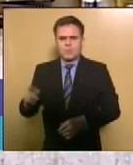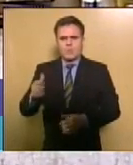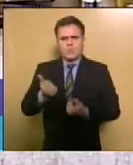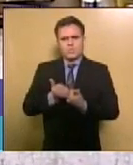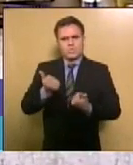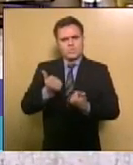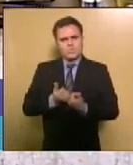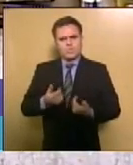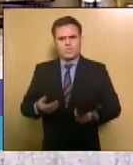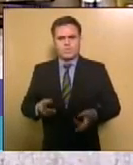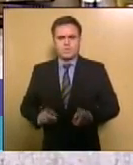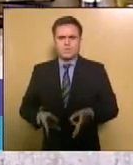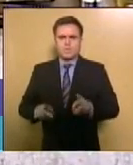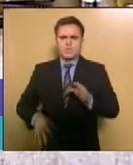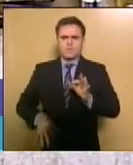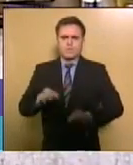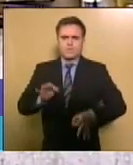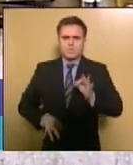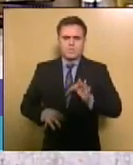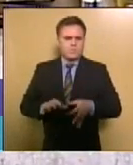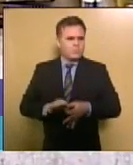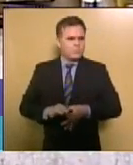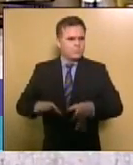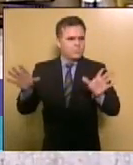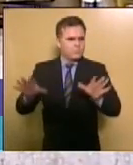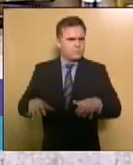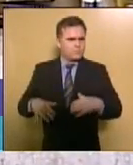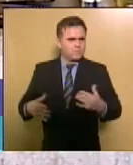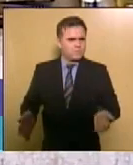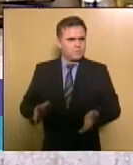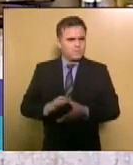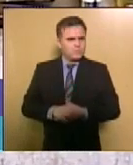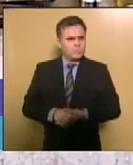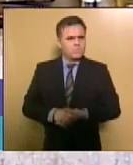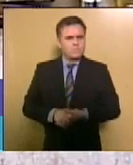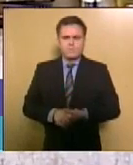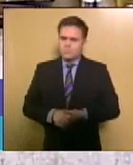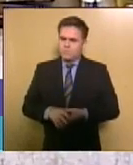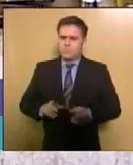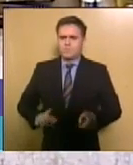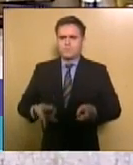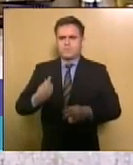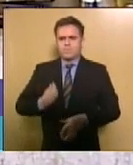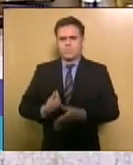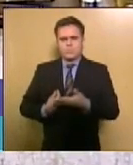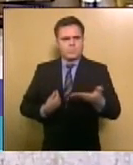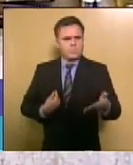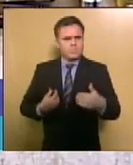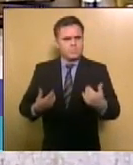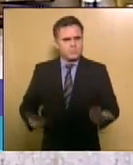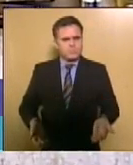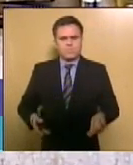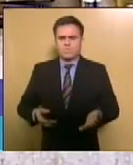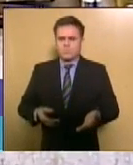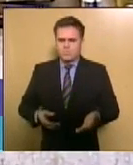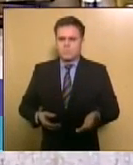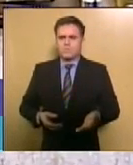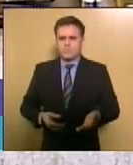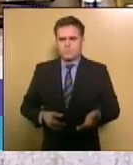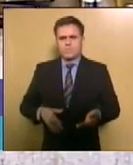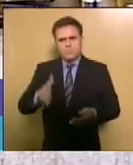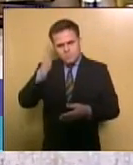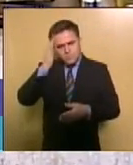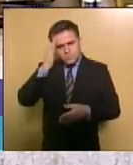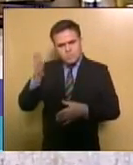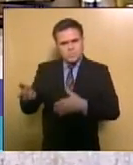eh a justiça que liberou os nossos jovens para estar presente aqui trazendo a Interpretação da sua